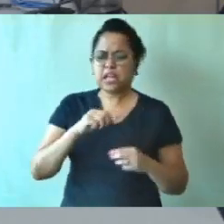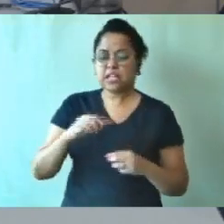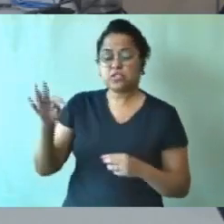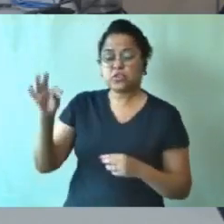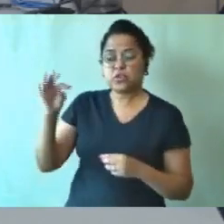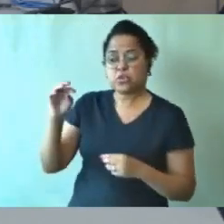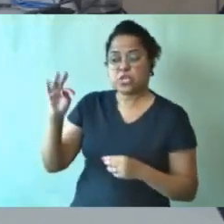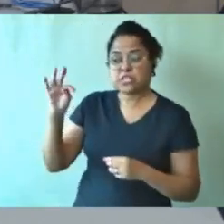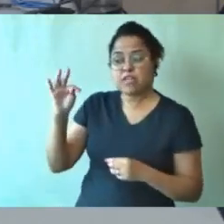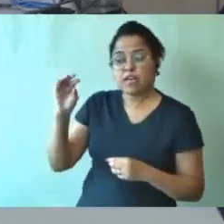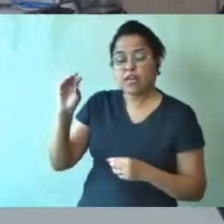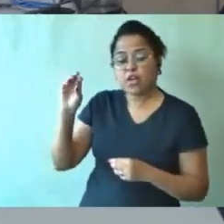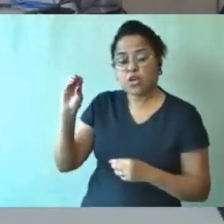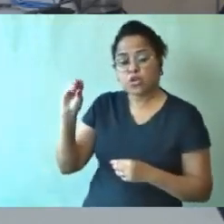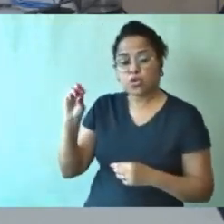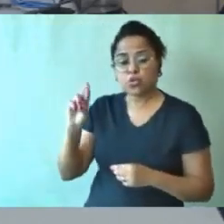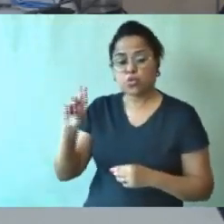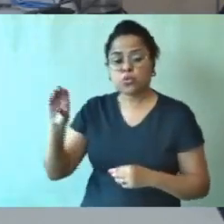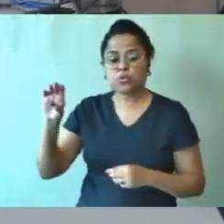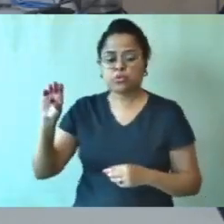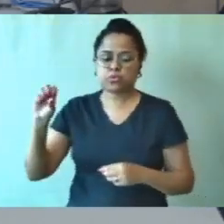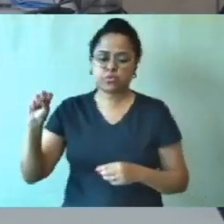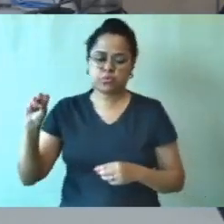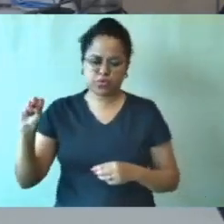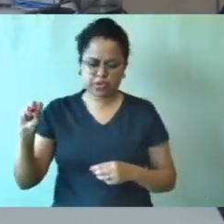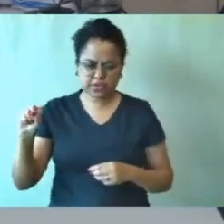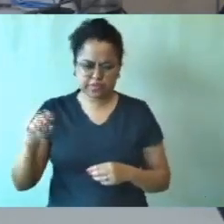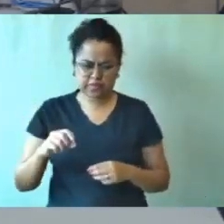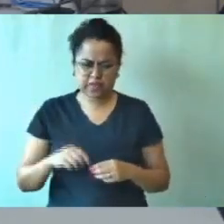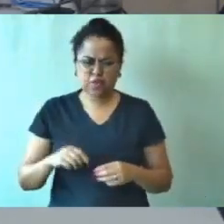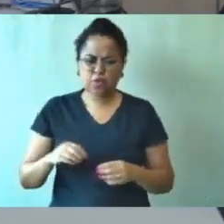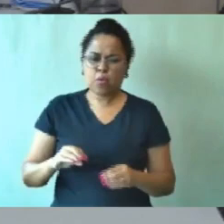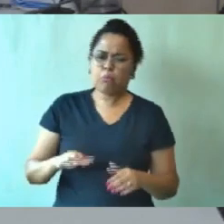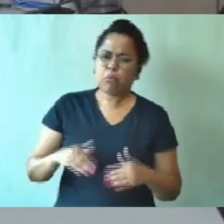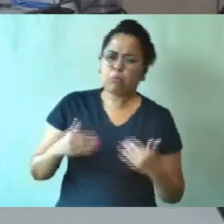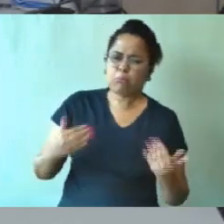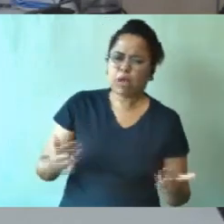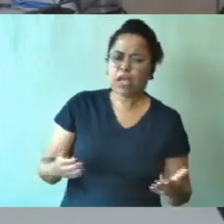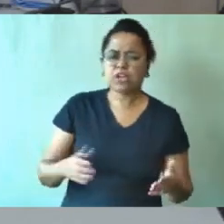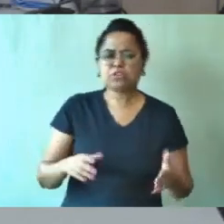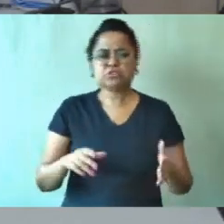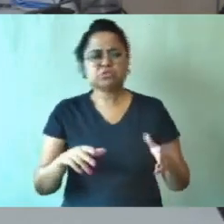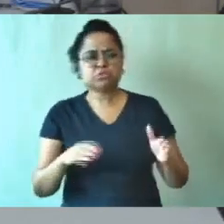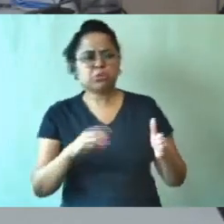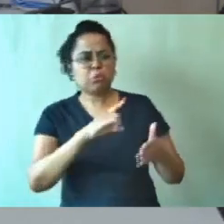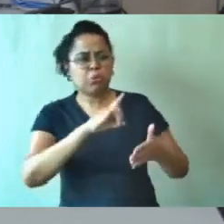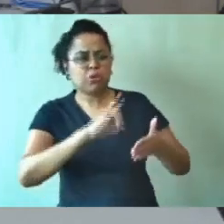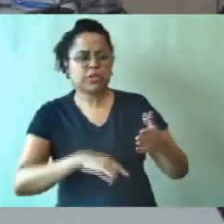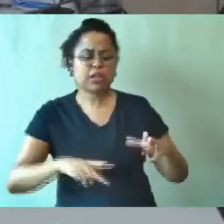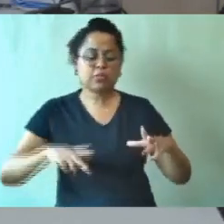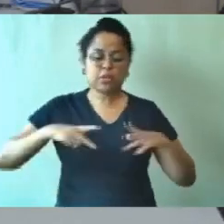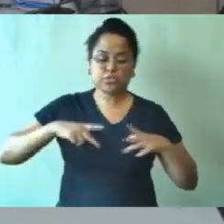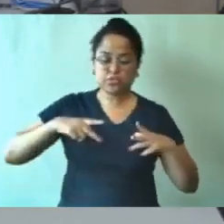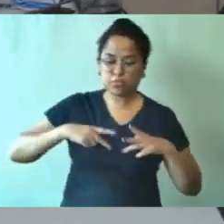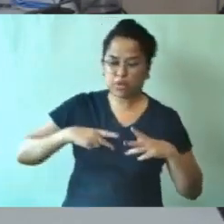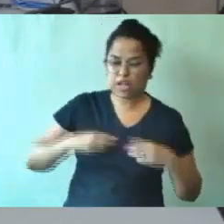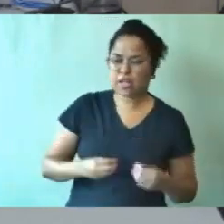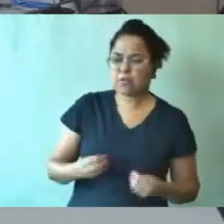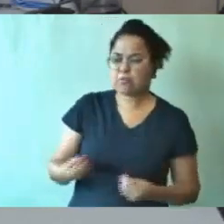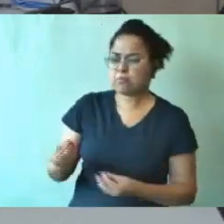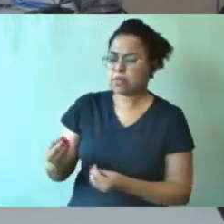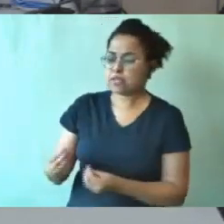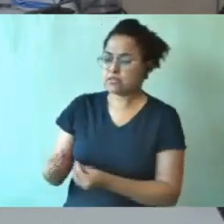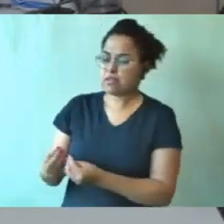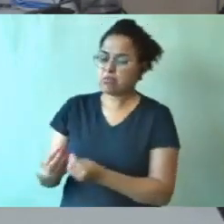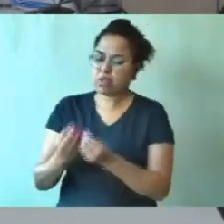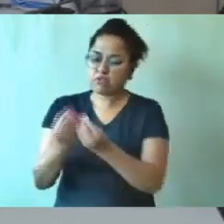por mais que o contrato particular já tinha passado para você, e você passado para o Grupo Simão, que